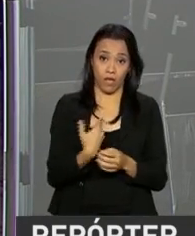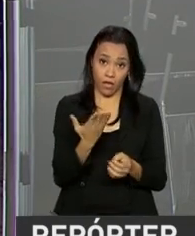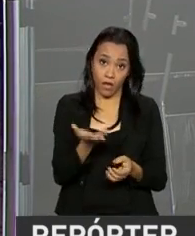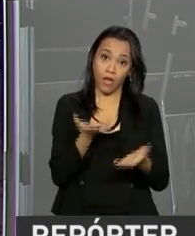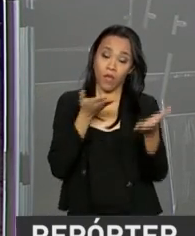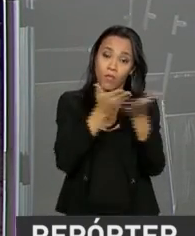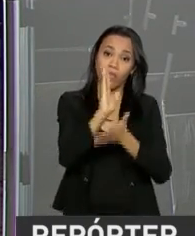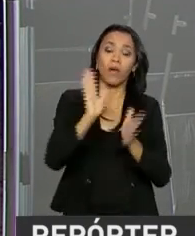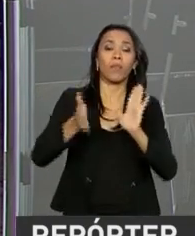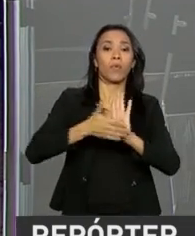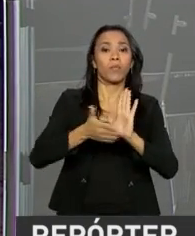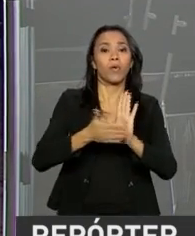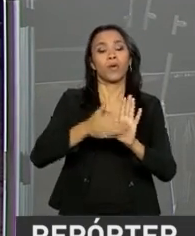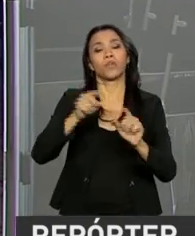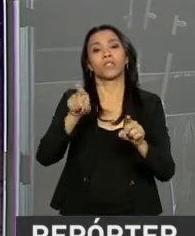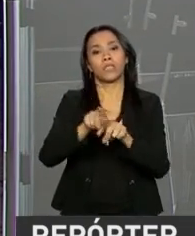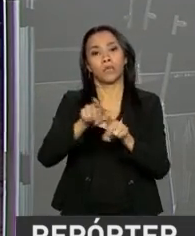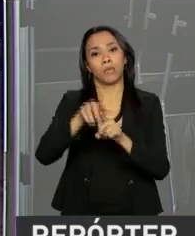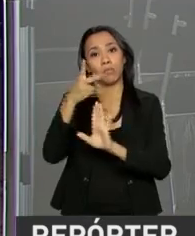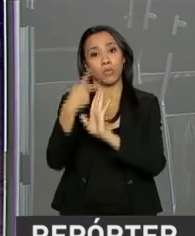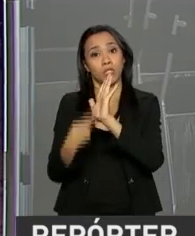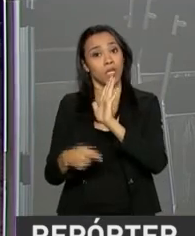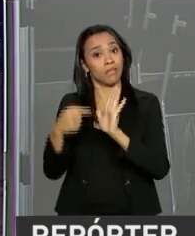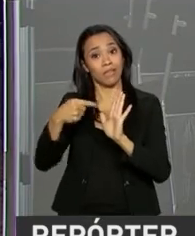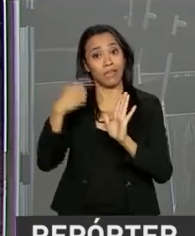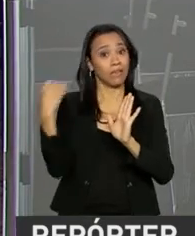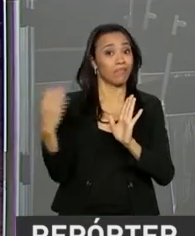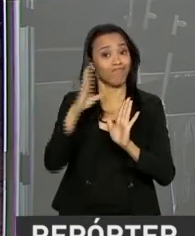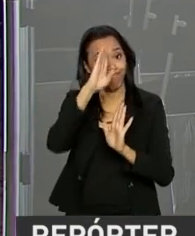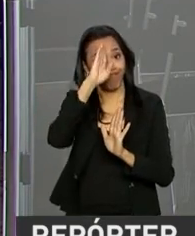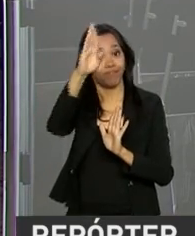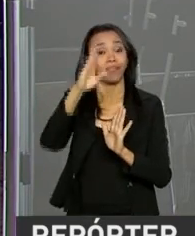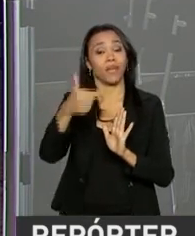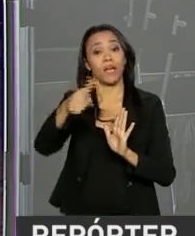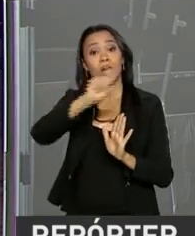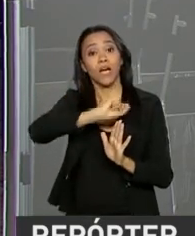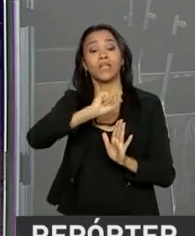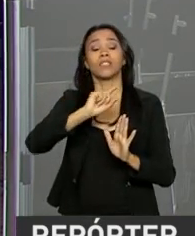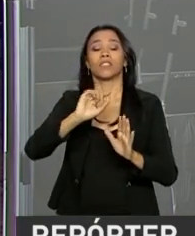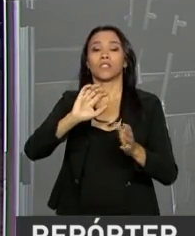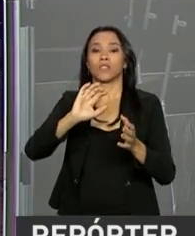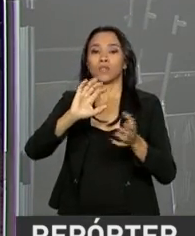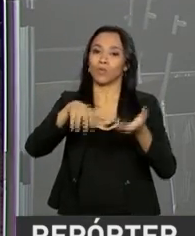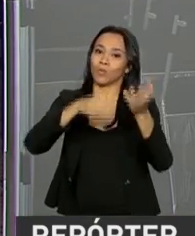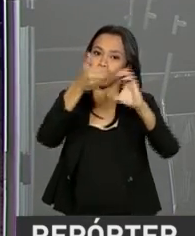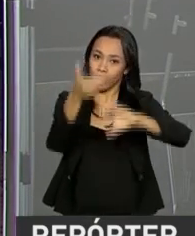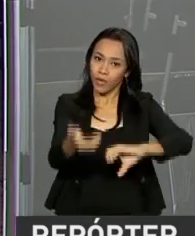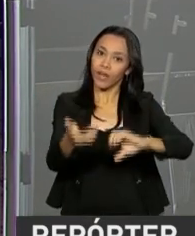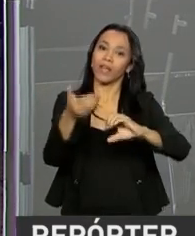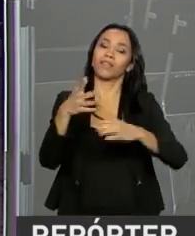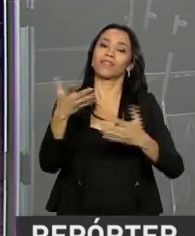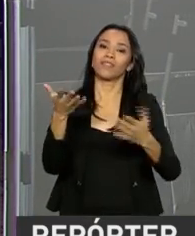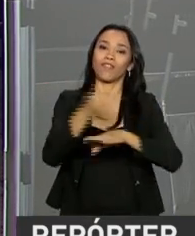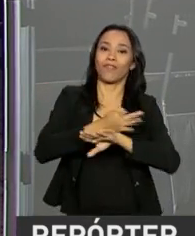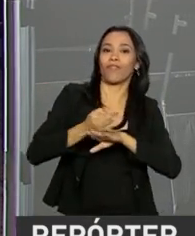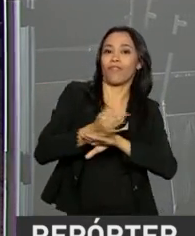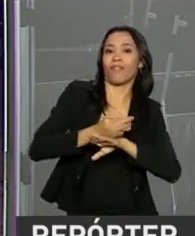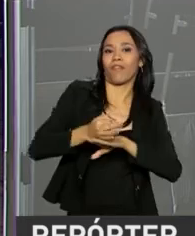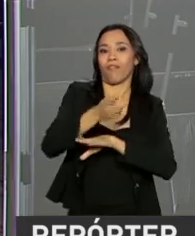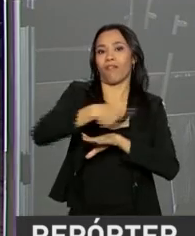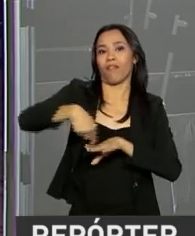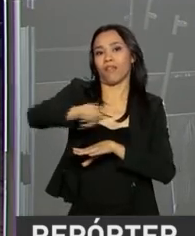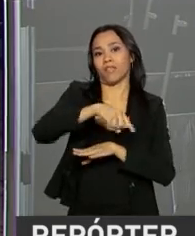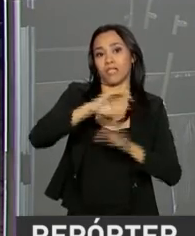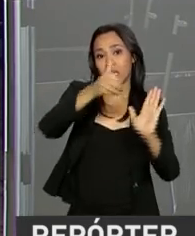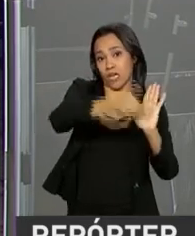e projetos considerados prioritários antes do congresso nacional entrar no chamado recesso branco que é quando a